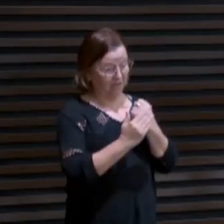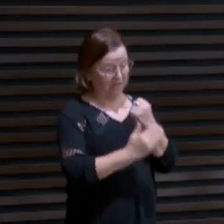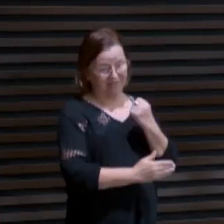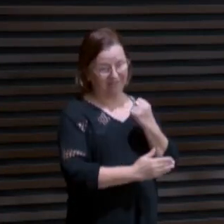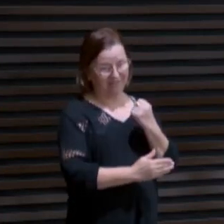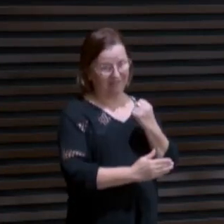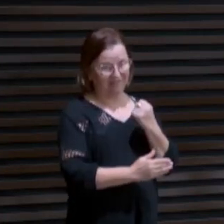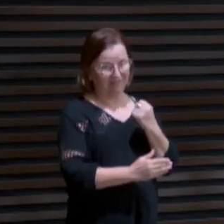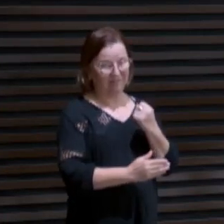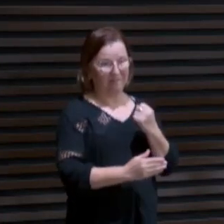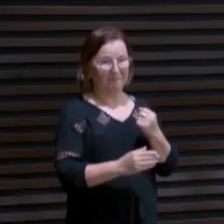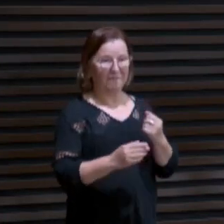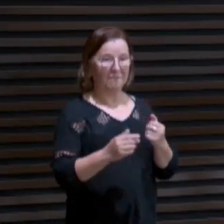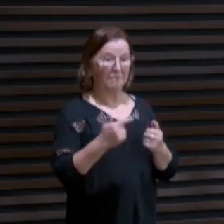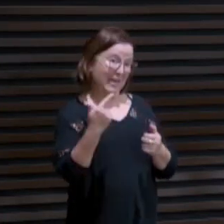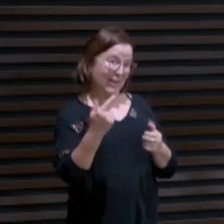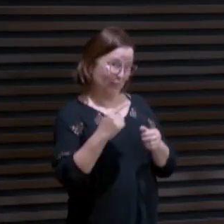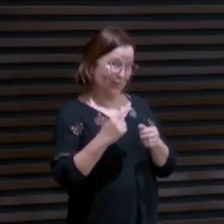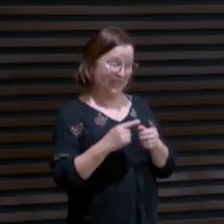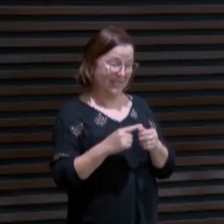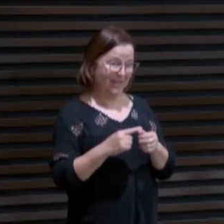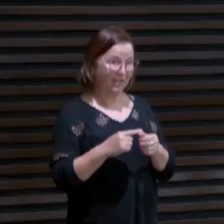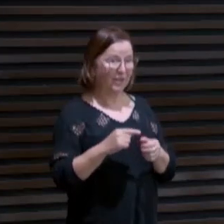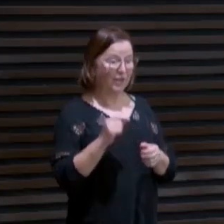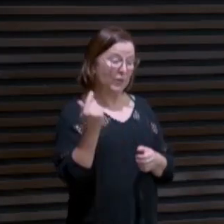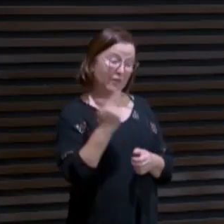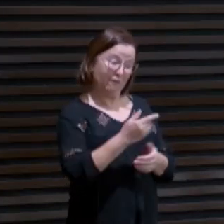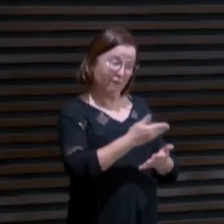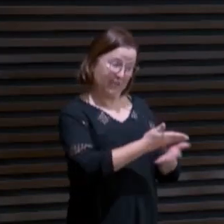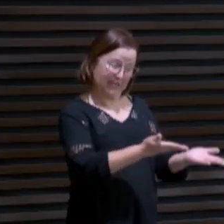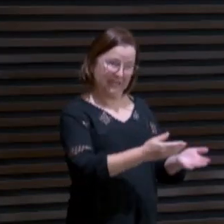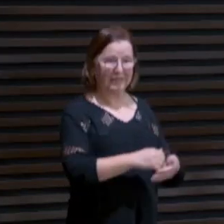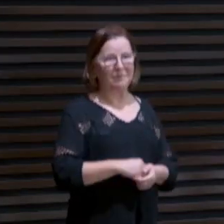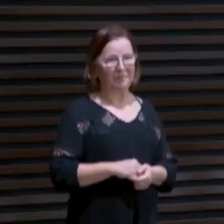para vós outros, Corazim e Betsaida. Vamos continuar.